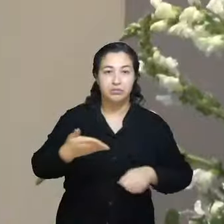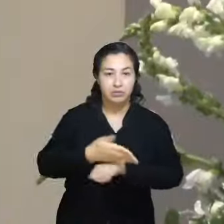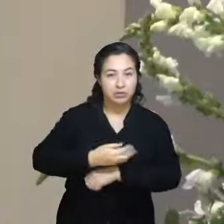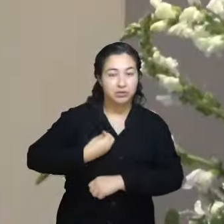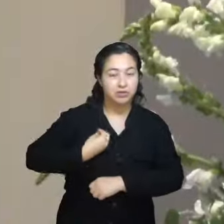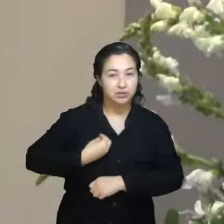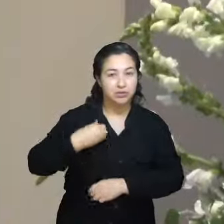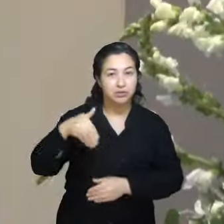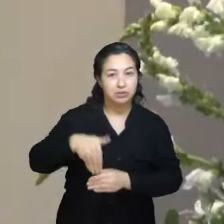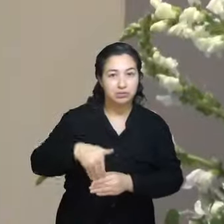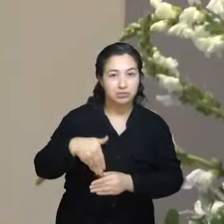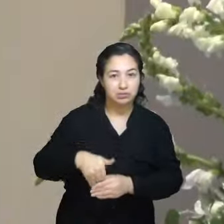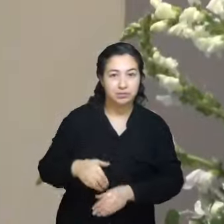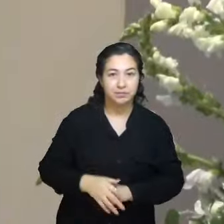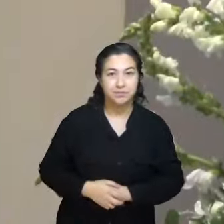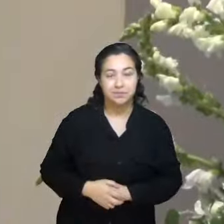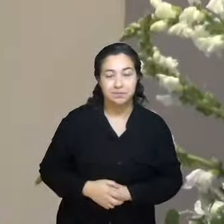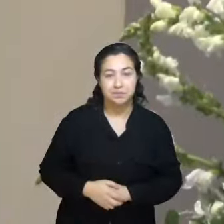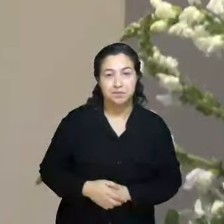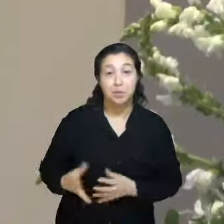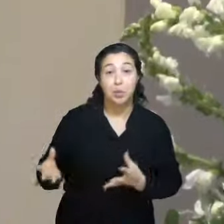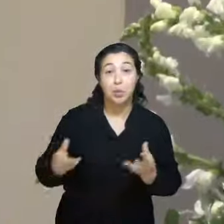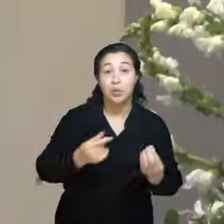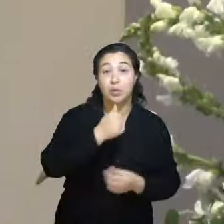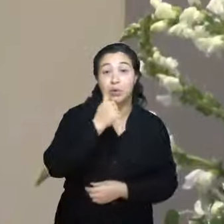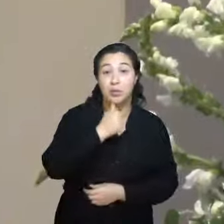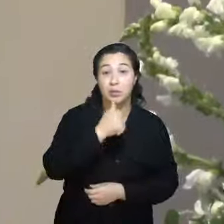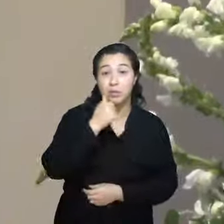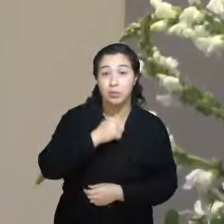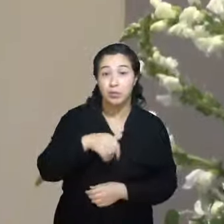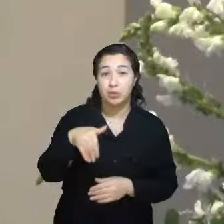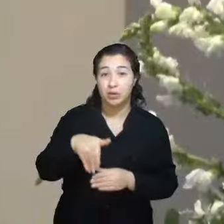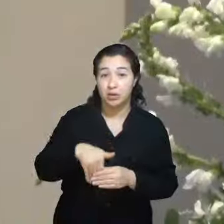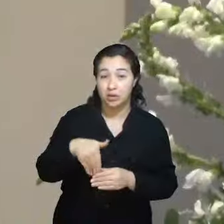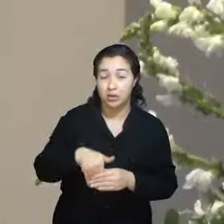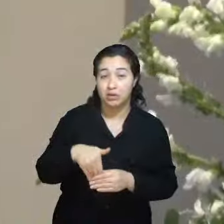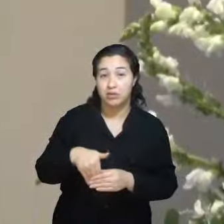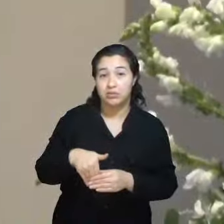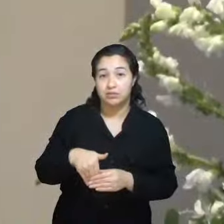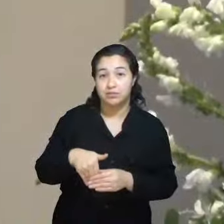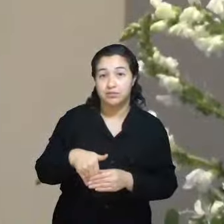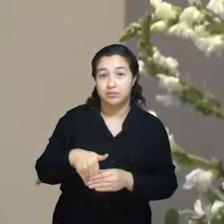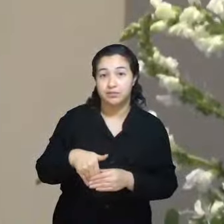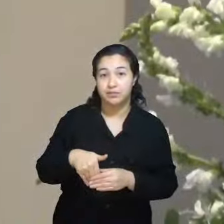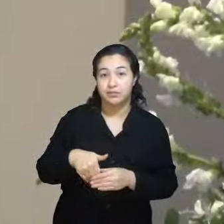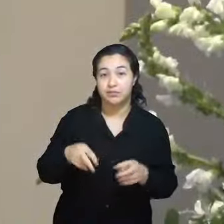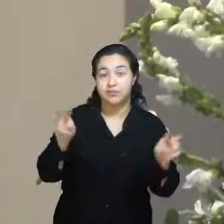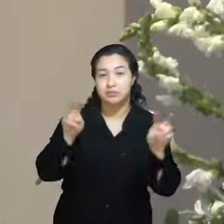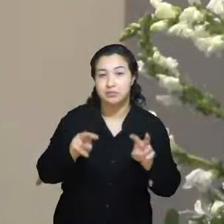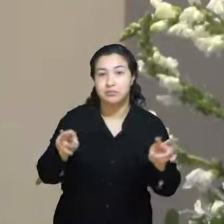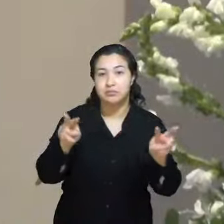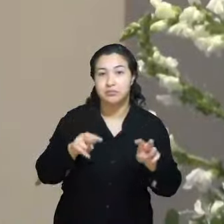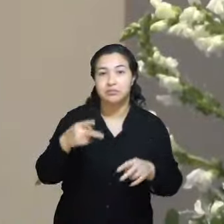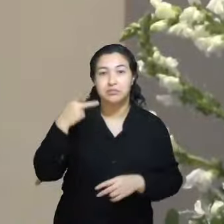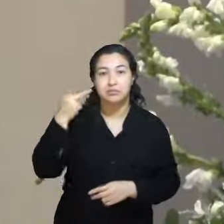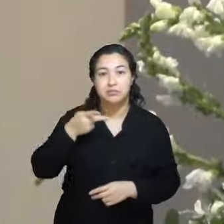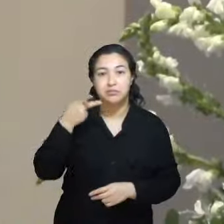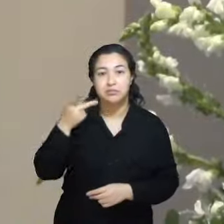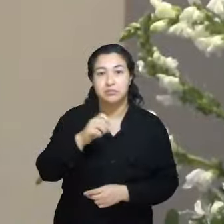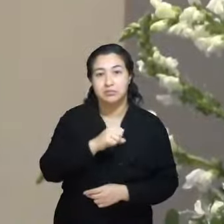política com a a eleição de mulheres em municípios de destacada importância no cenário geopolítico Catarinense